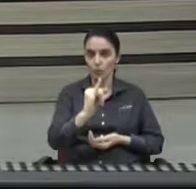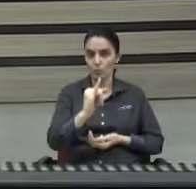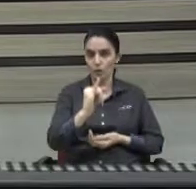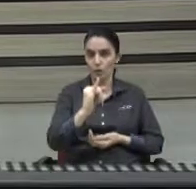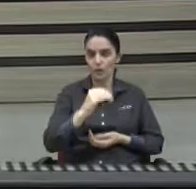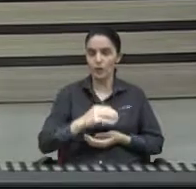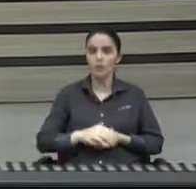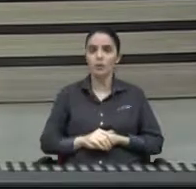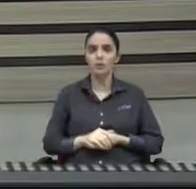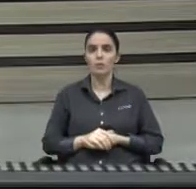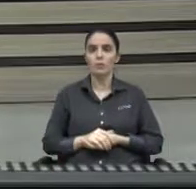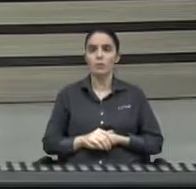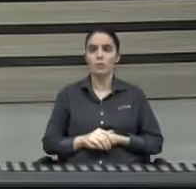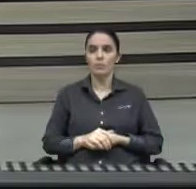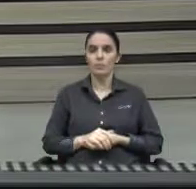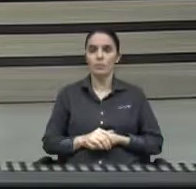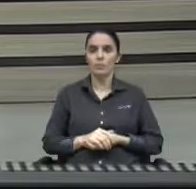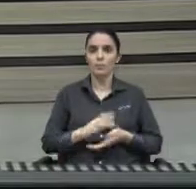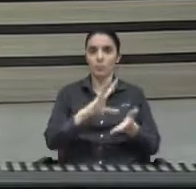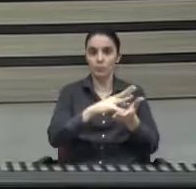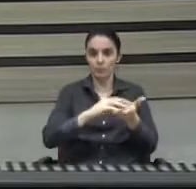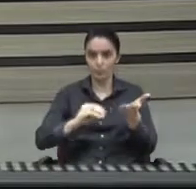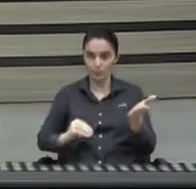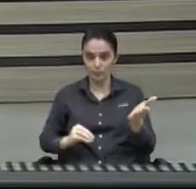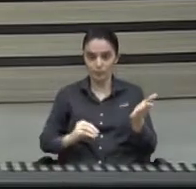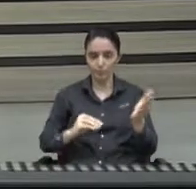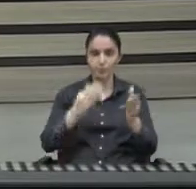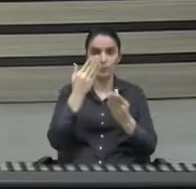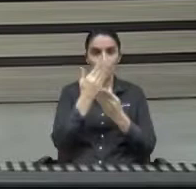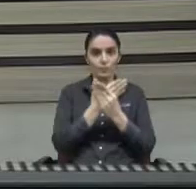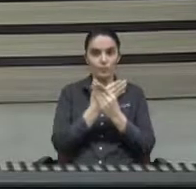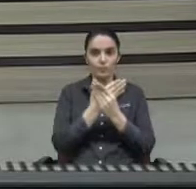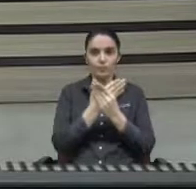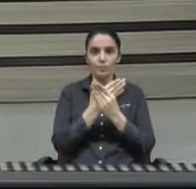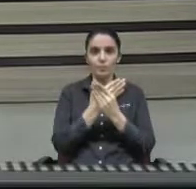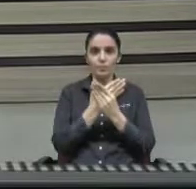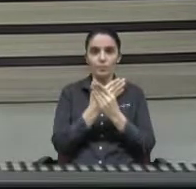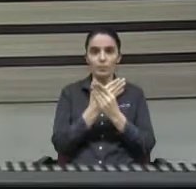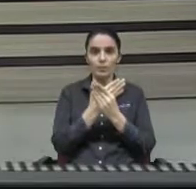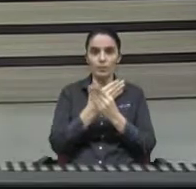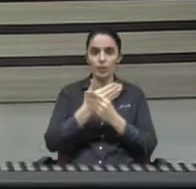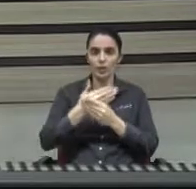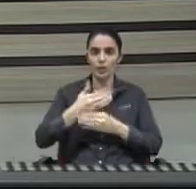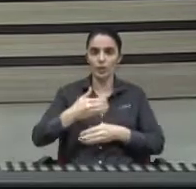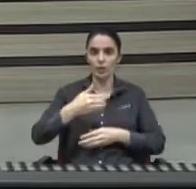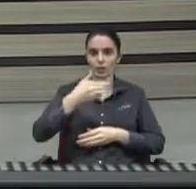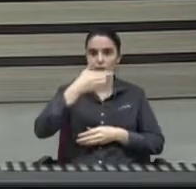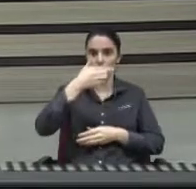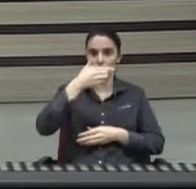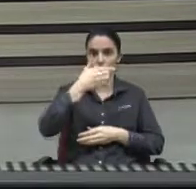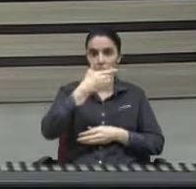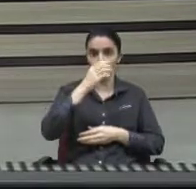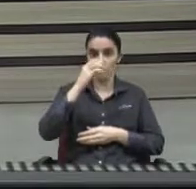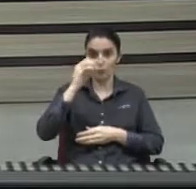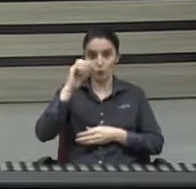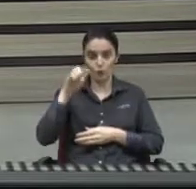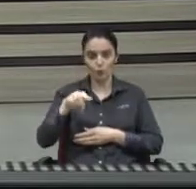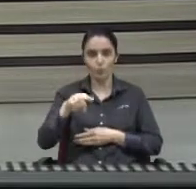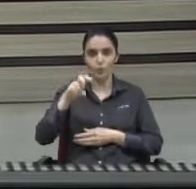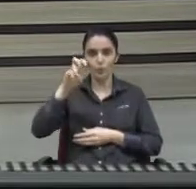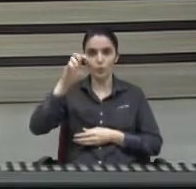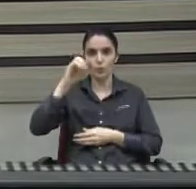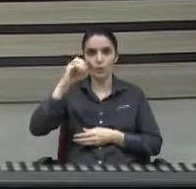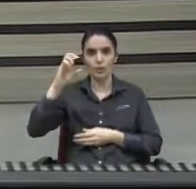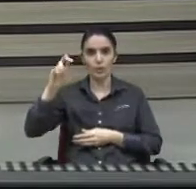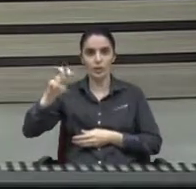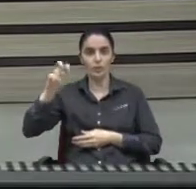quanto segue cópia capa capa dos processos administrativos número 20 mil 55/2010 16 e